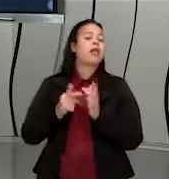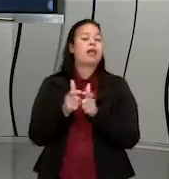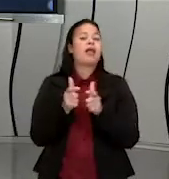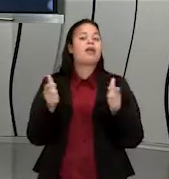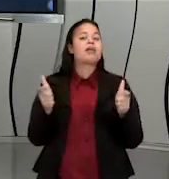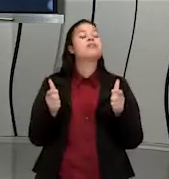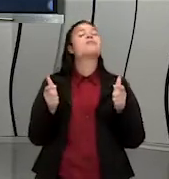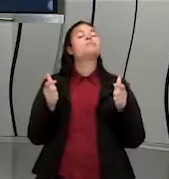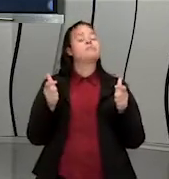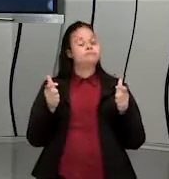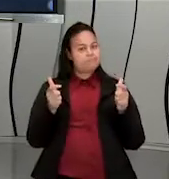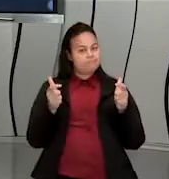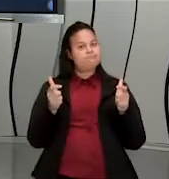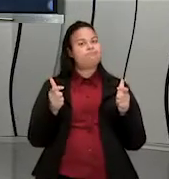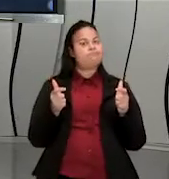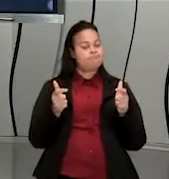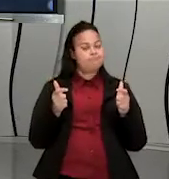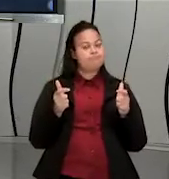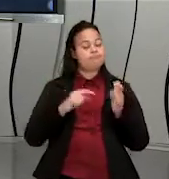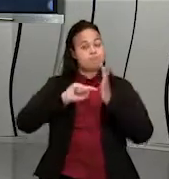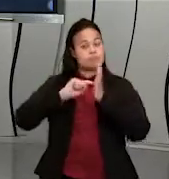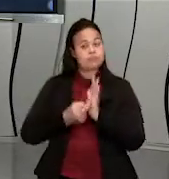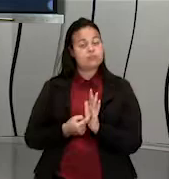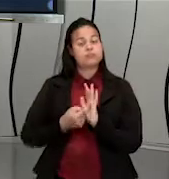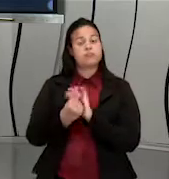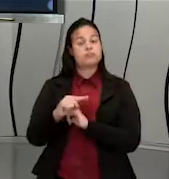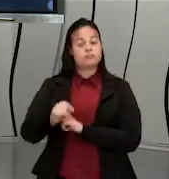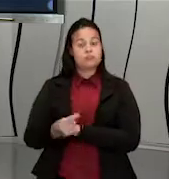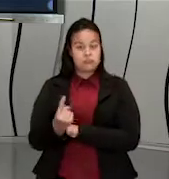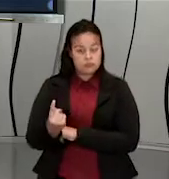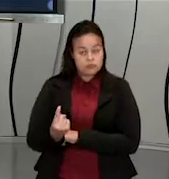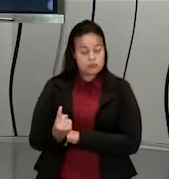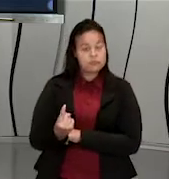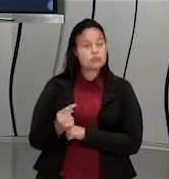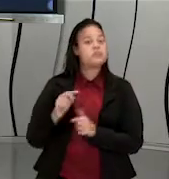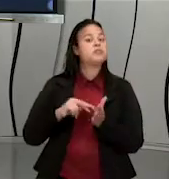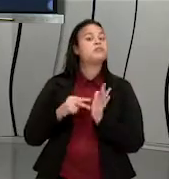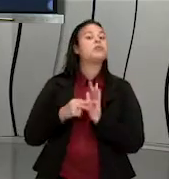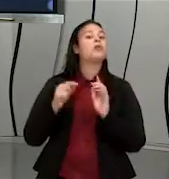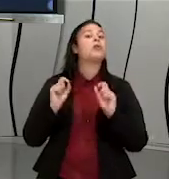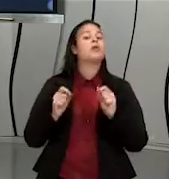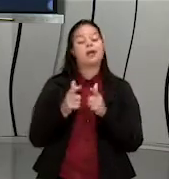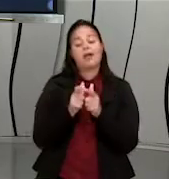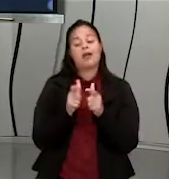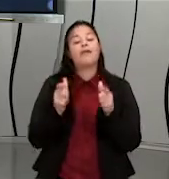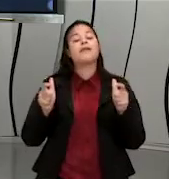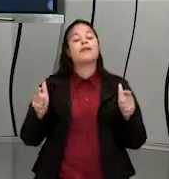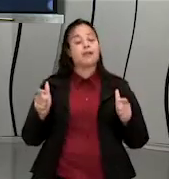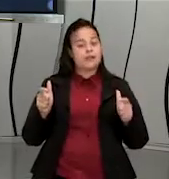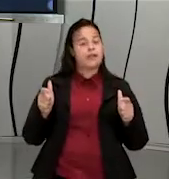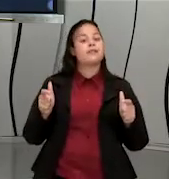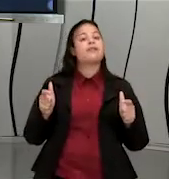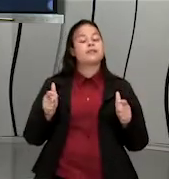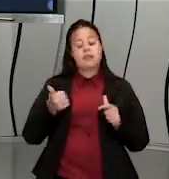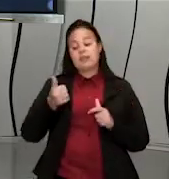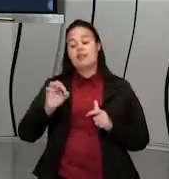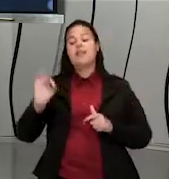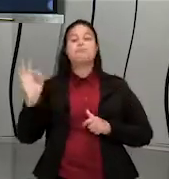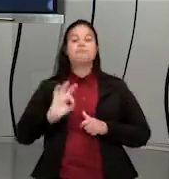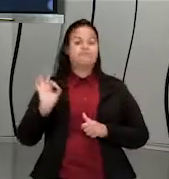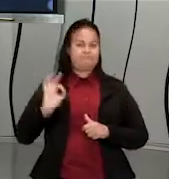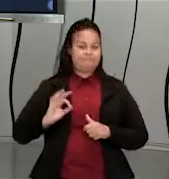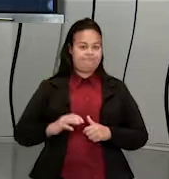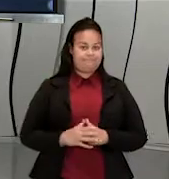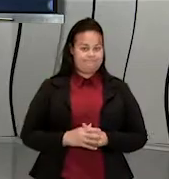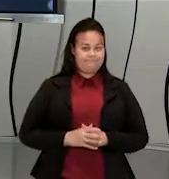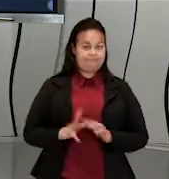aumentando 20%. E eu vou multiplicar por 1,1, que quer dizer isso? Que eu estou aumentando 10%.